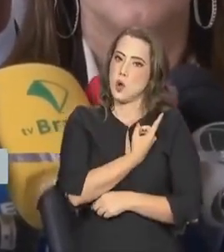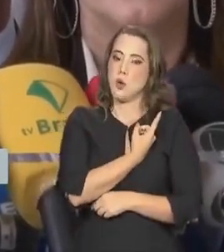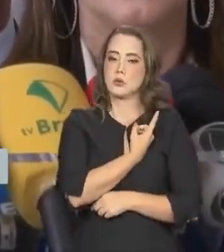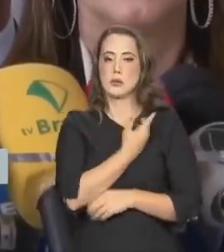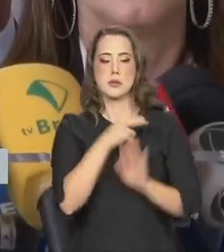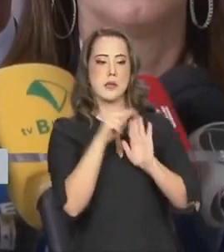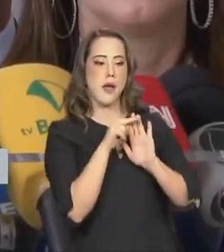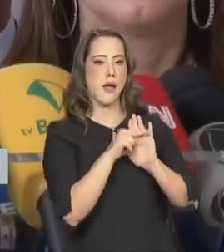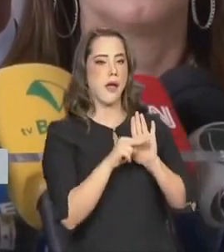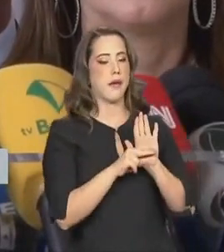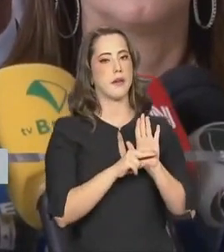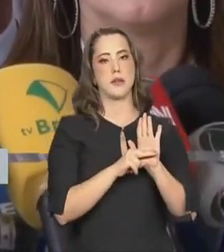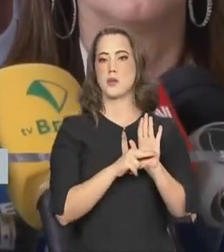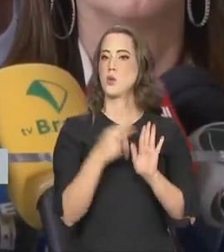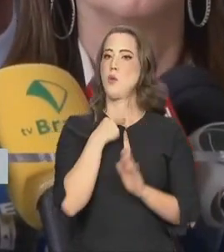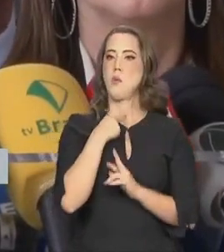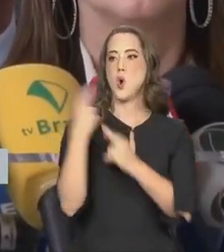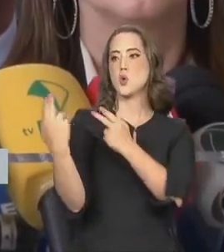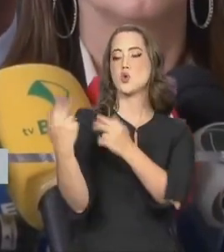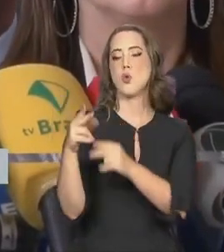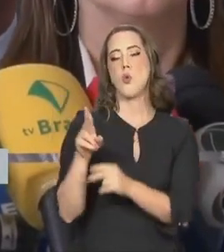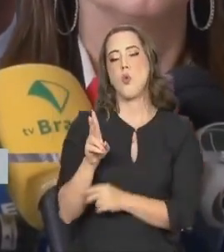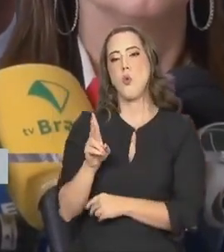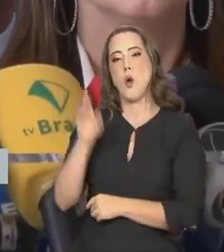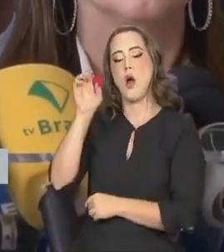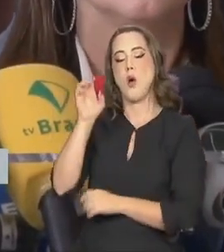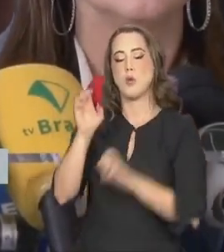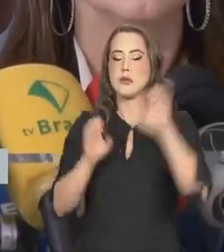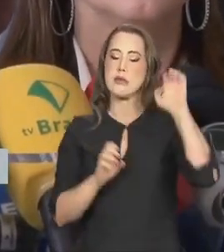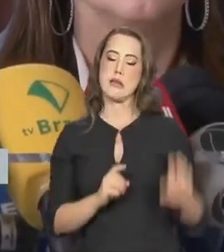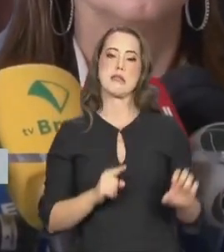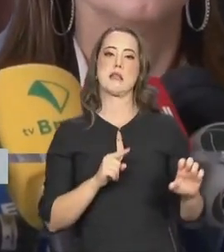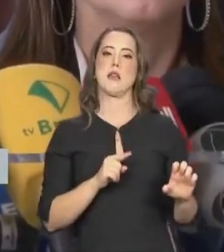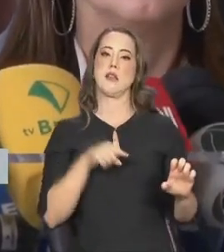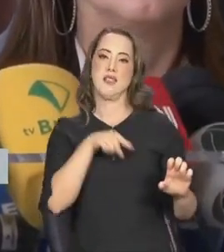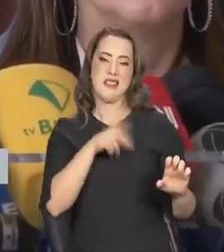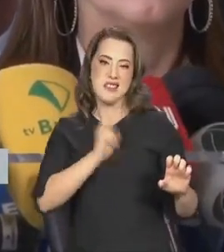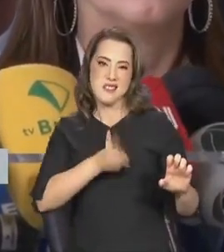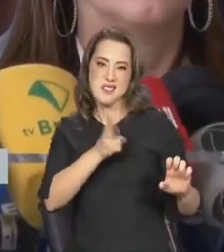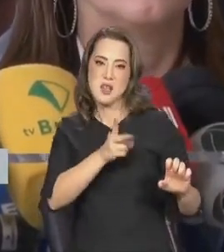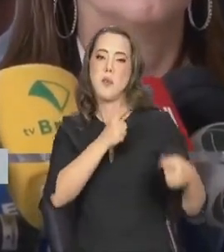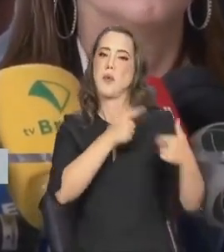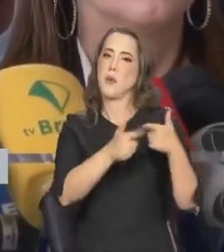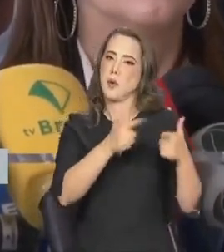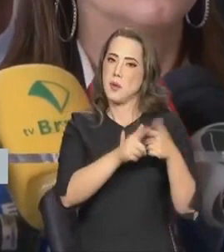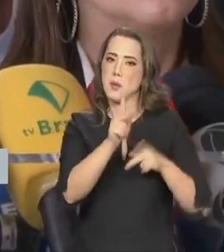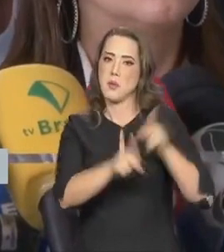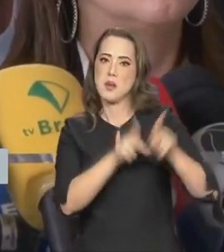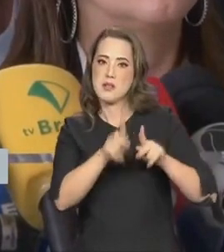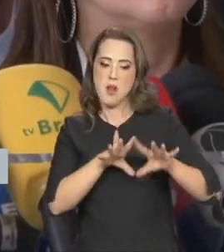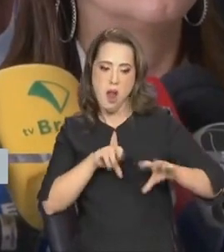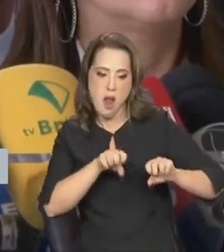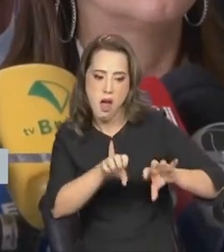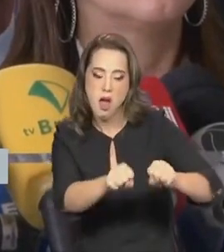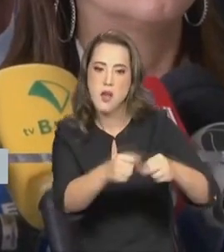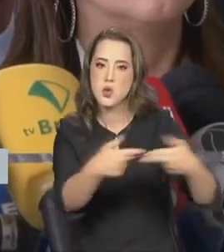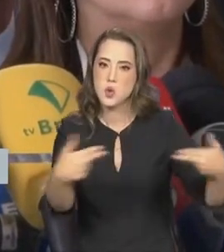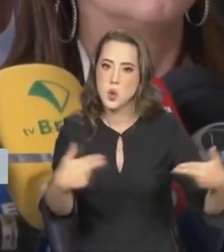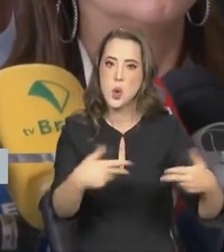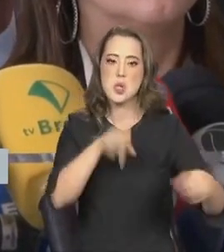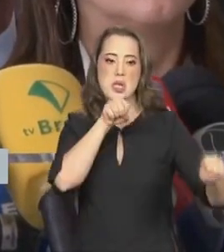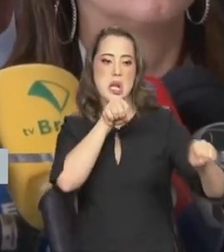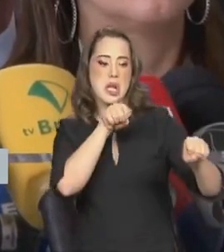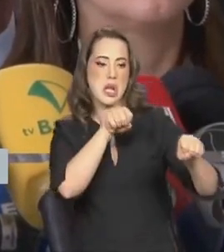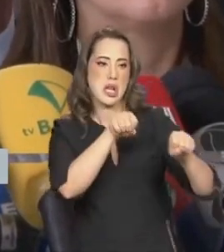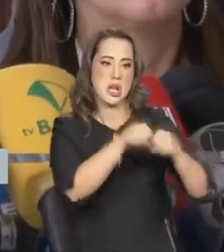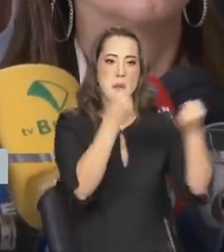podem ser os da esquerda, que sempre prejudicaram a população, como invasão de propriedades, destruição